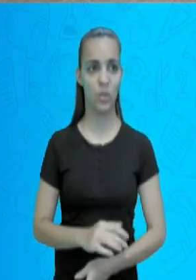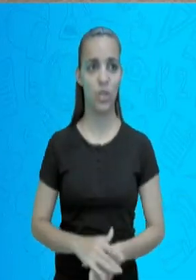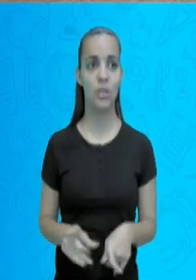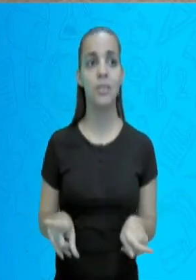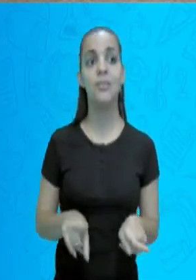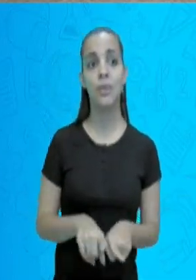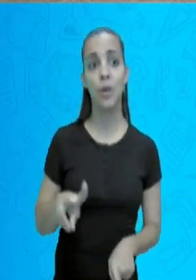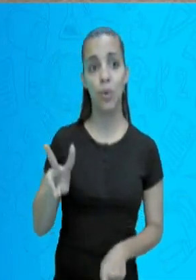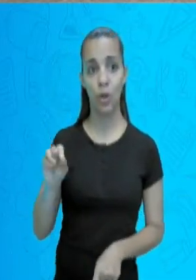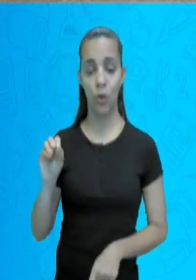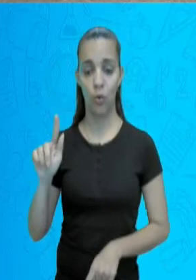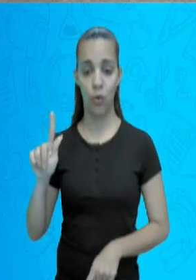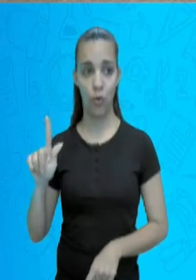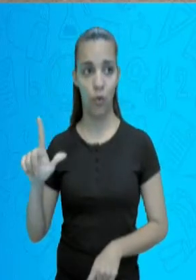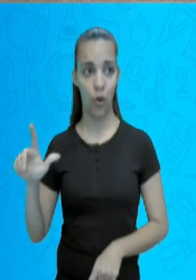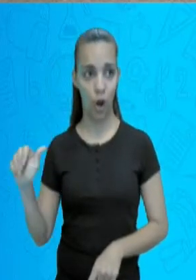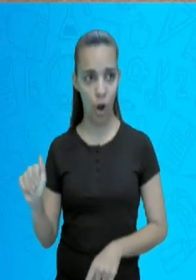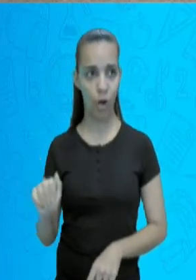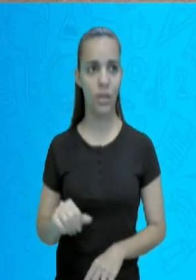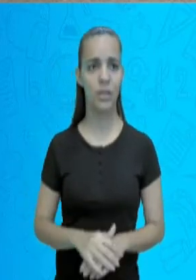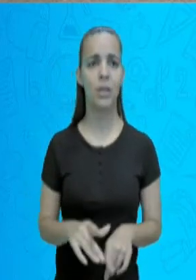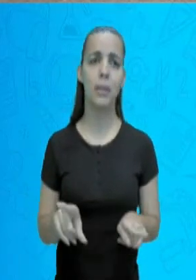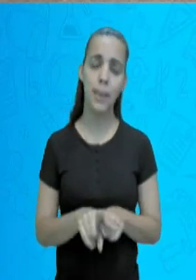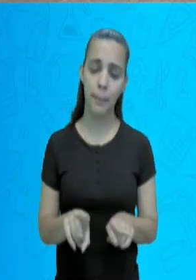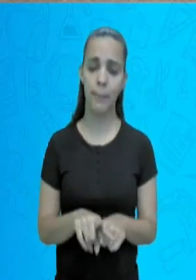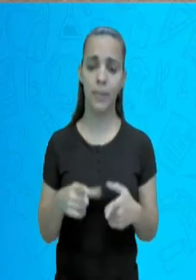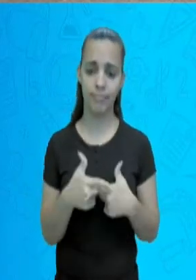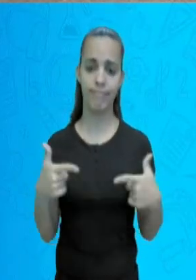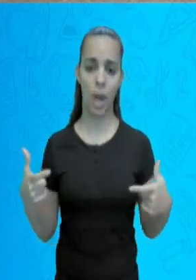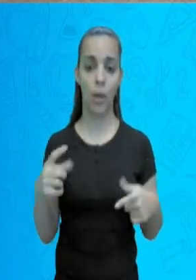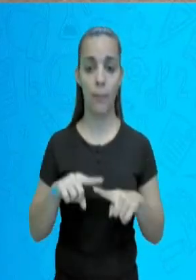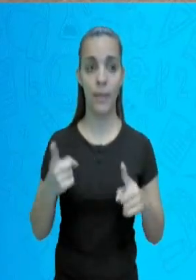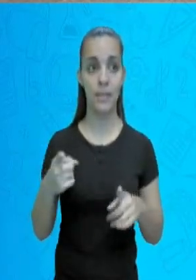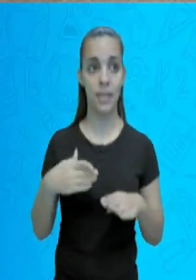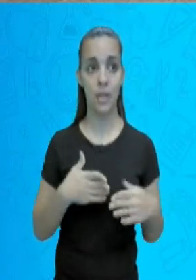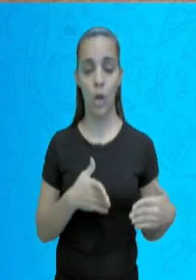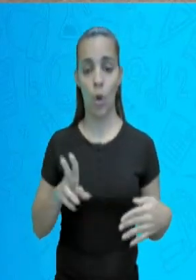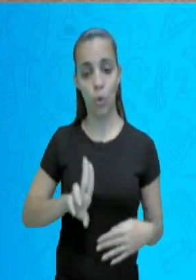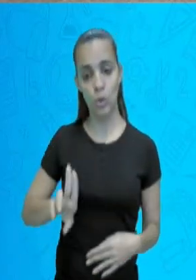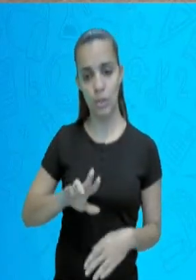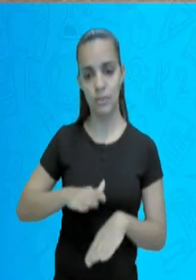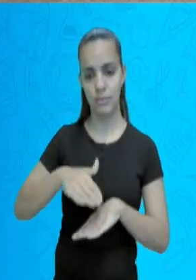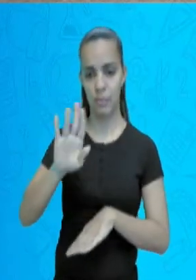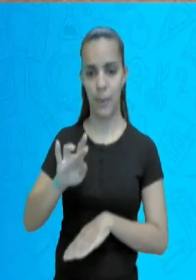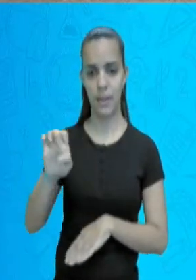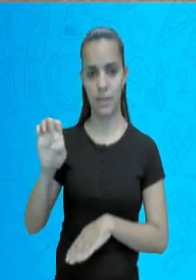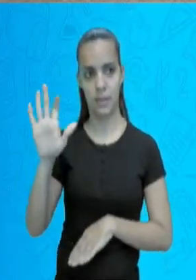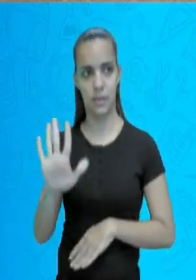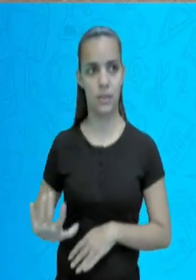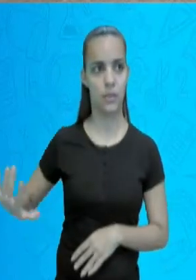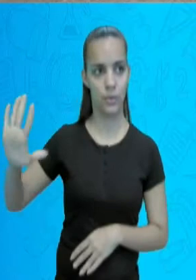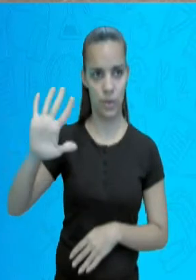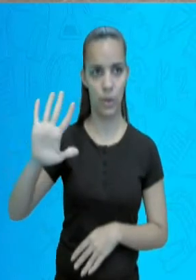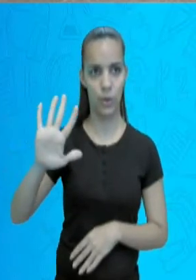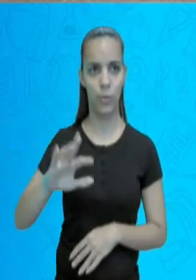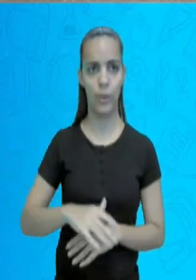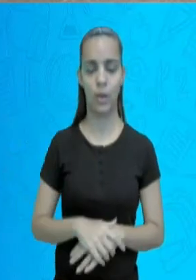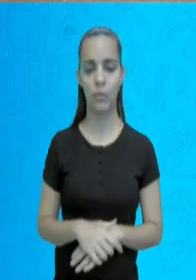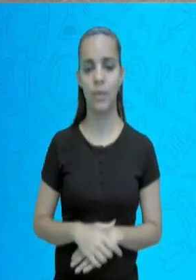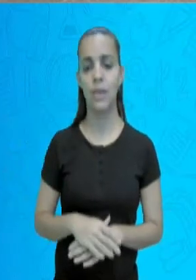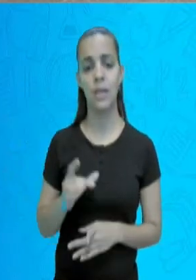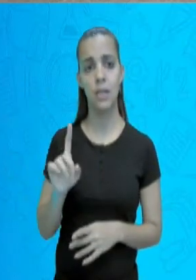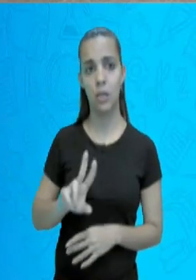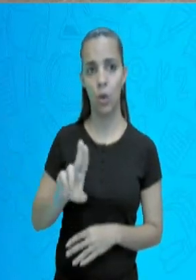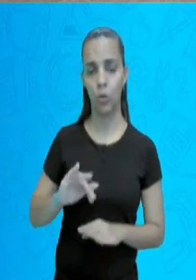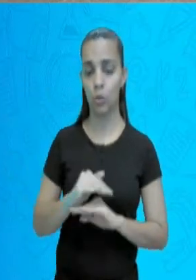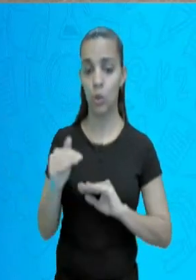Porque o rio Volga ele passa na Europa, mas ele não é um rio 100% europeu.